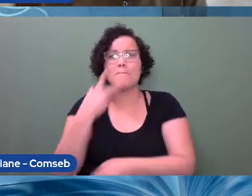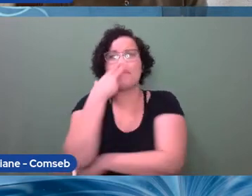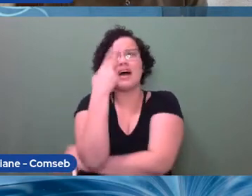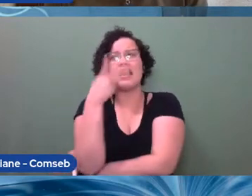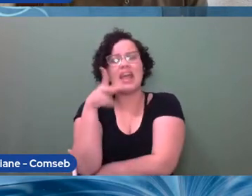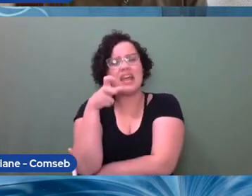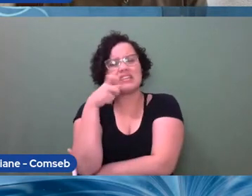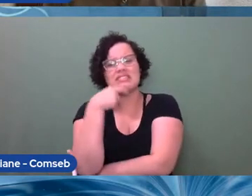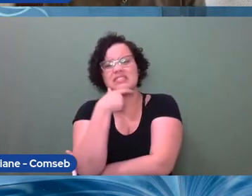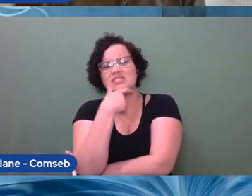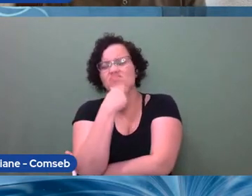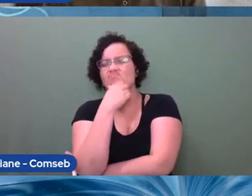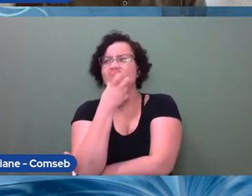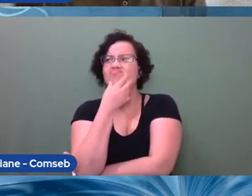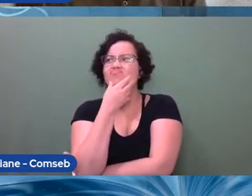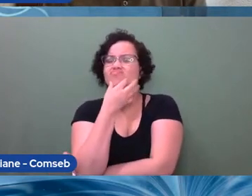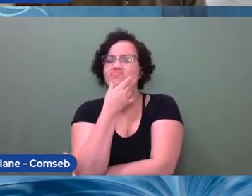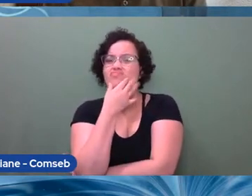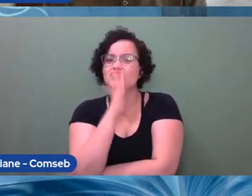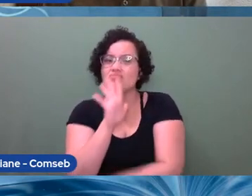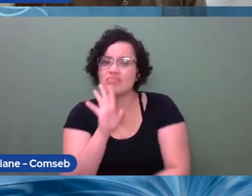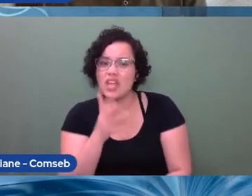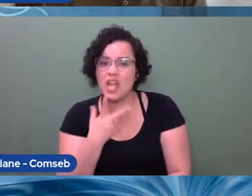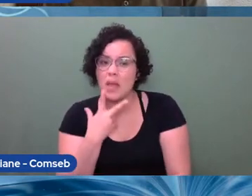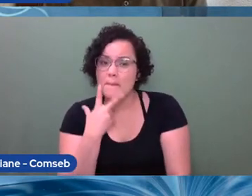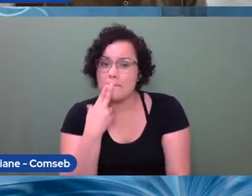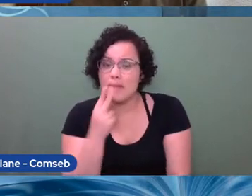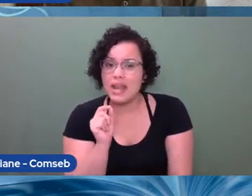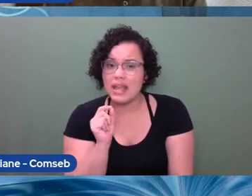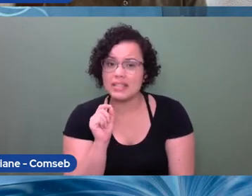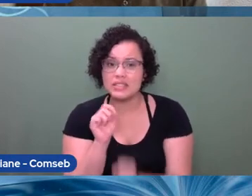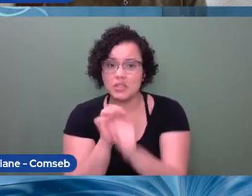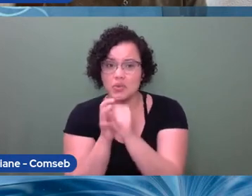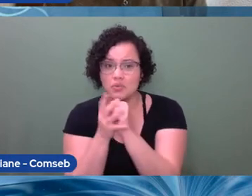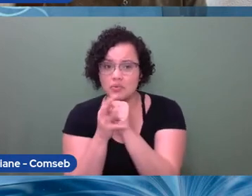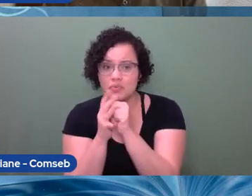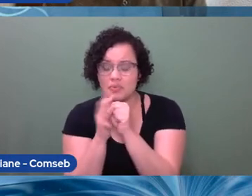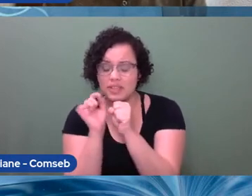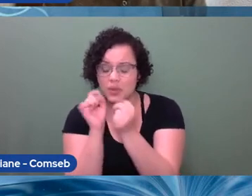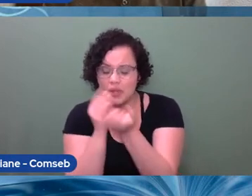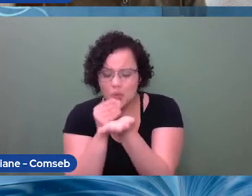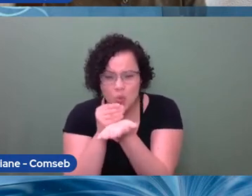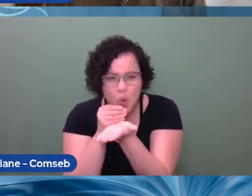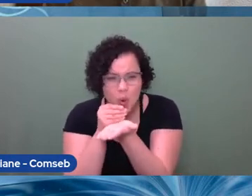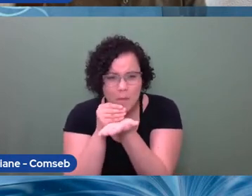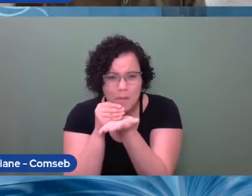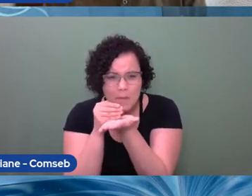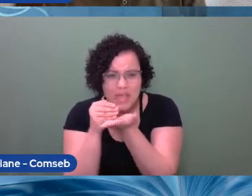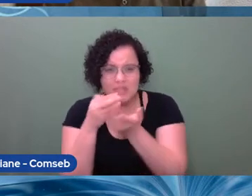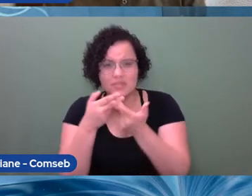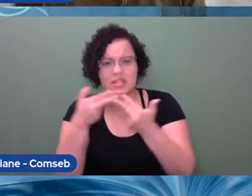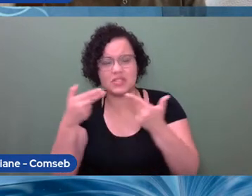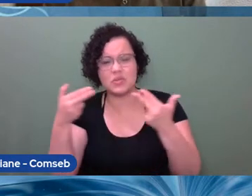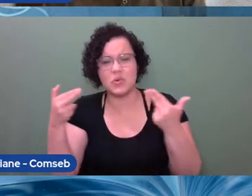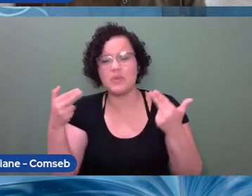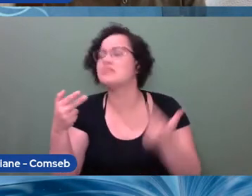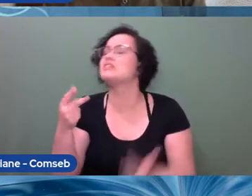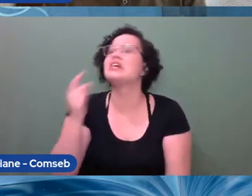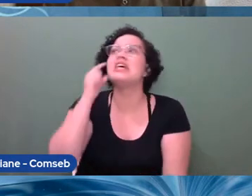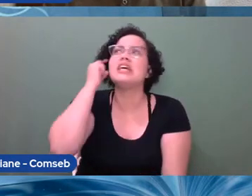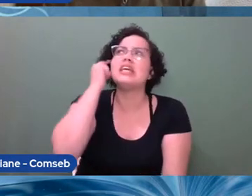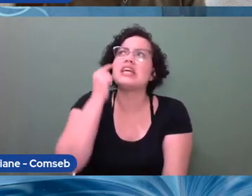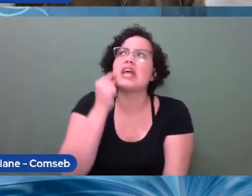polêmica, é que parece que esse fluido universal está no início das coisas, e Kardec discutindo isso de